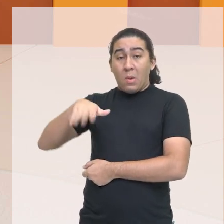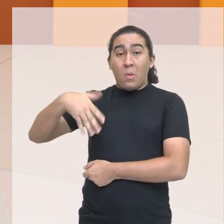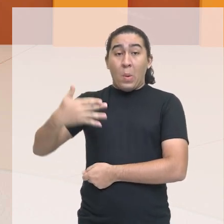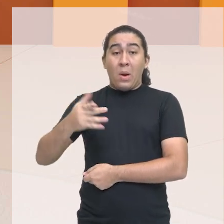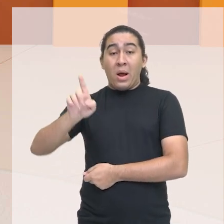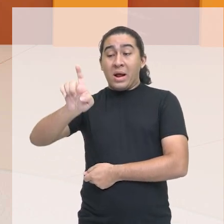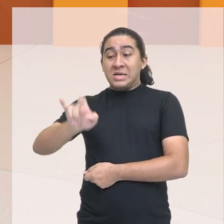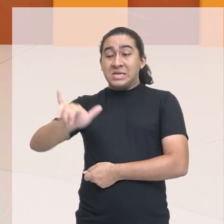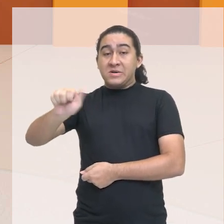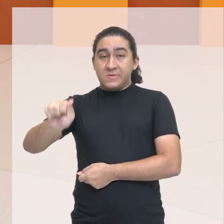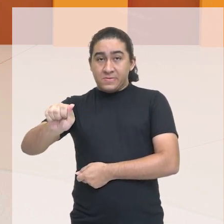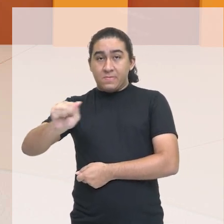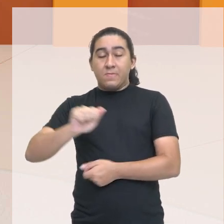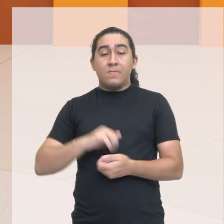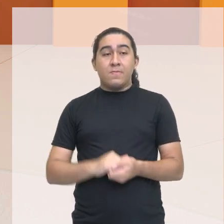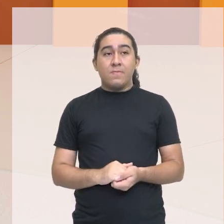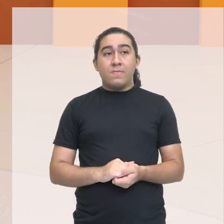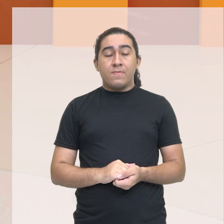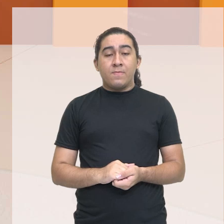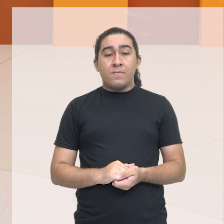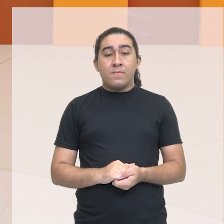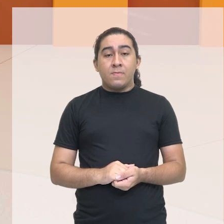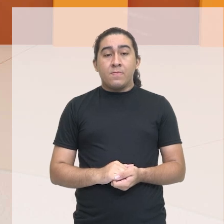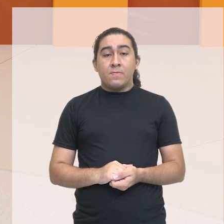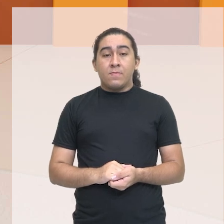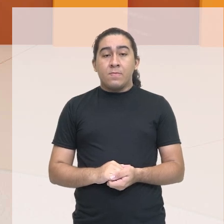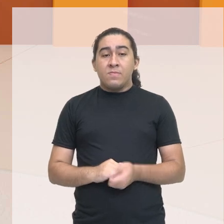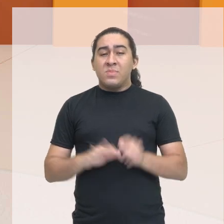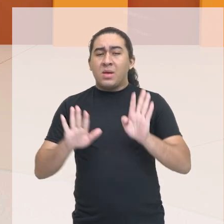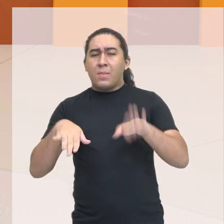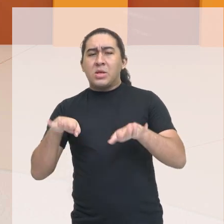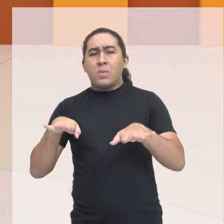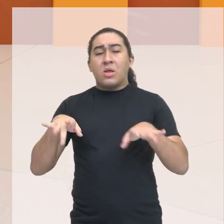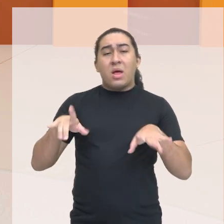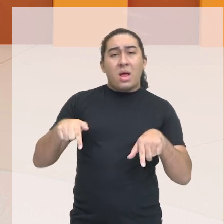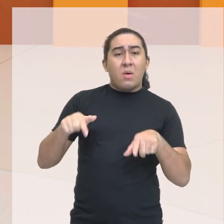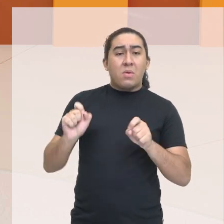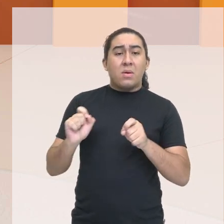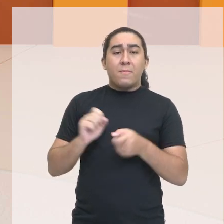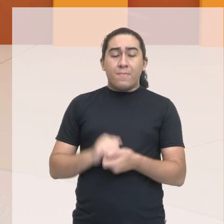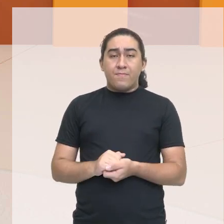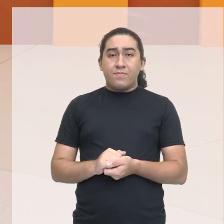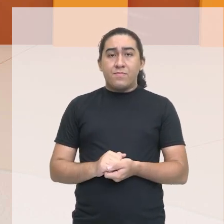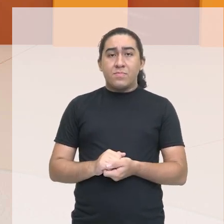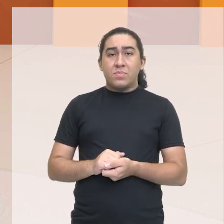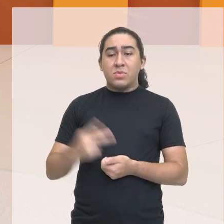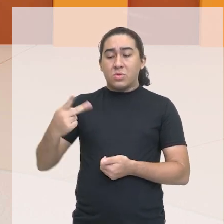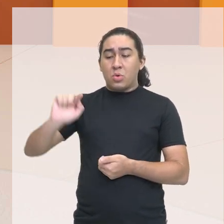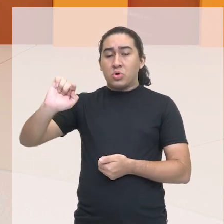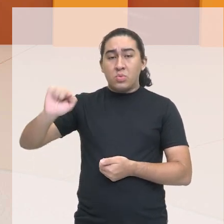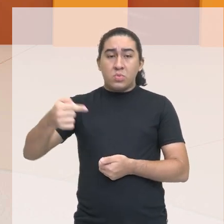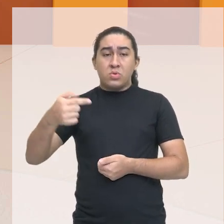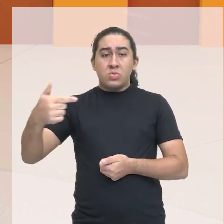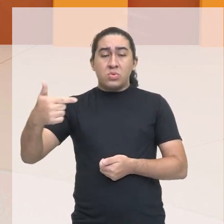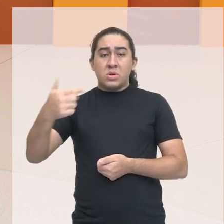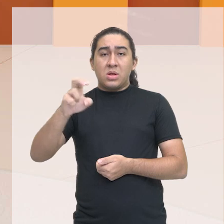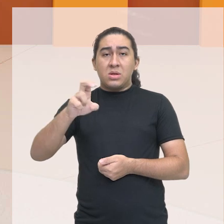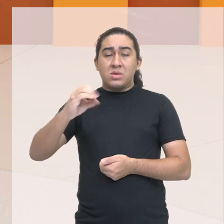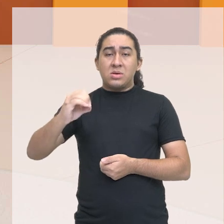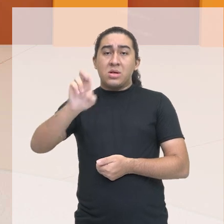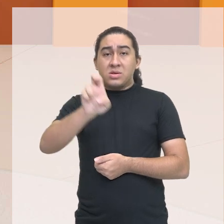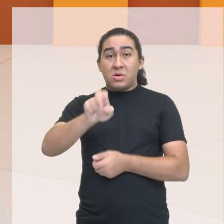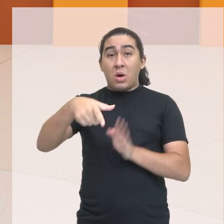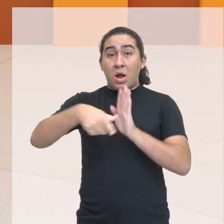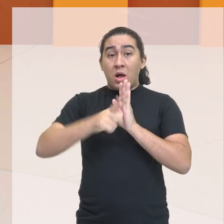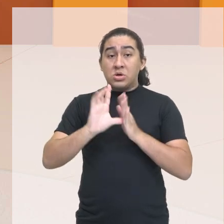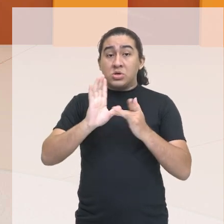é a dinastia Xia, né? Que vai mais ou menos ali entre 2205 anos antes